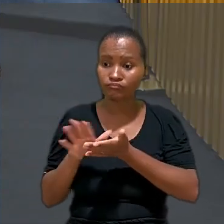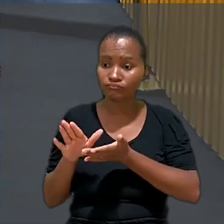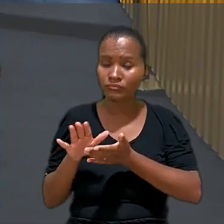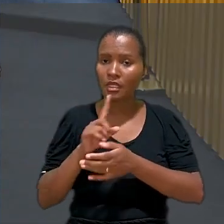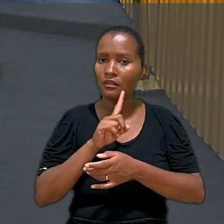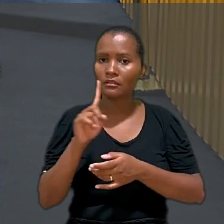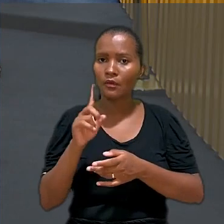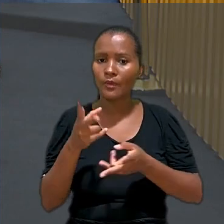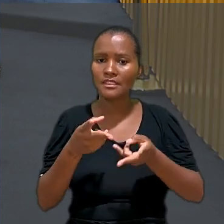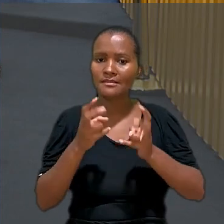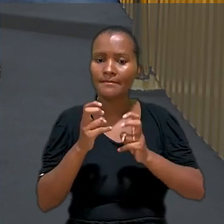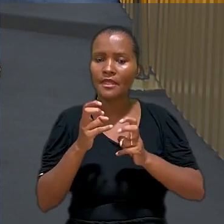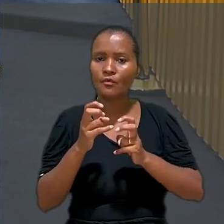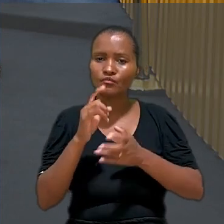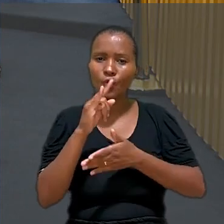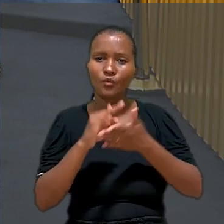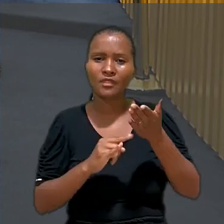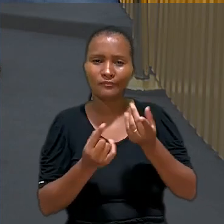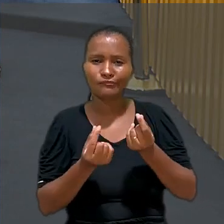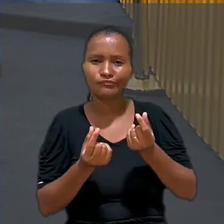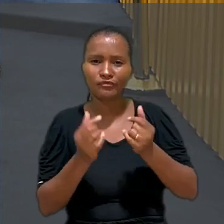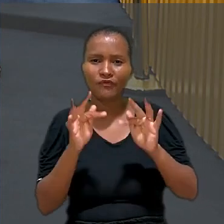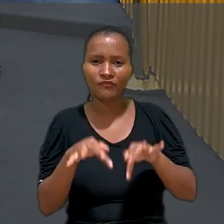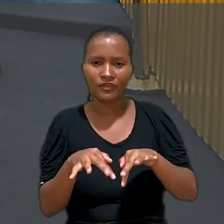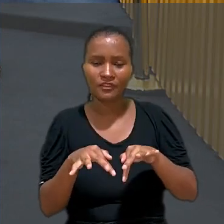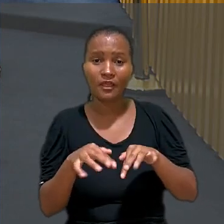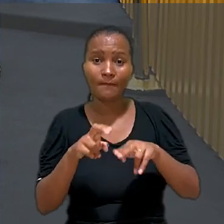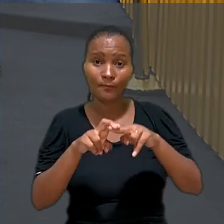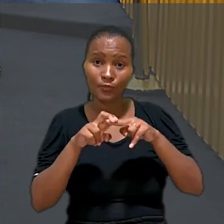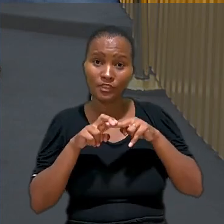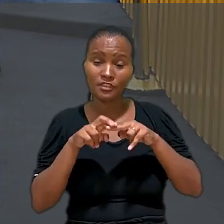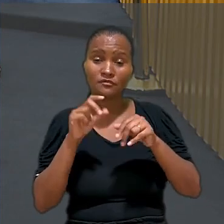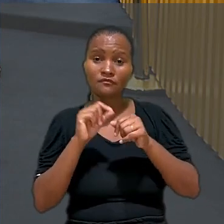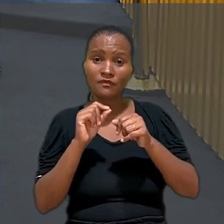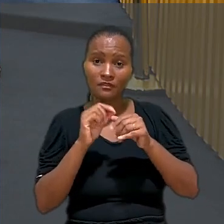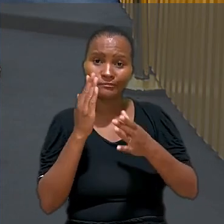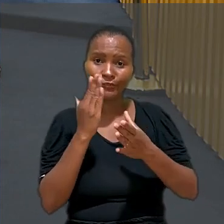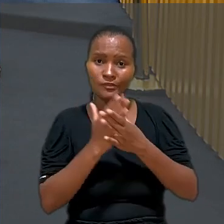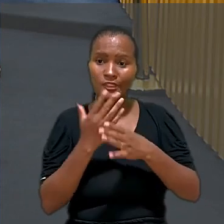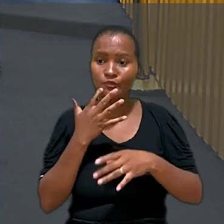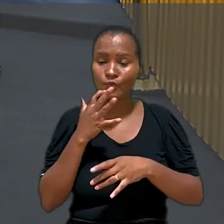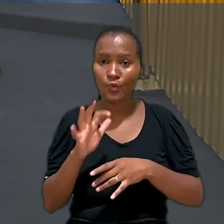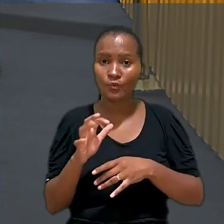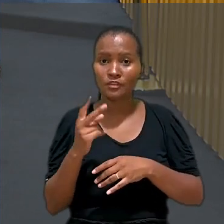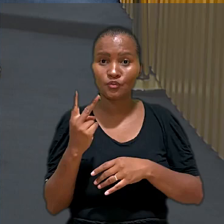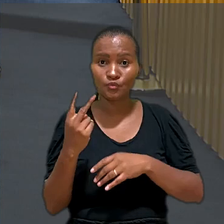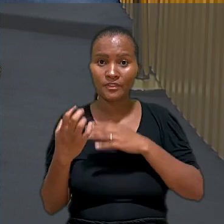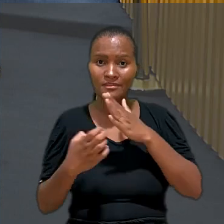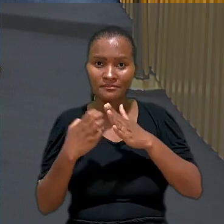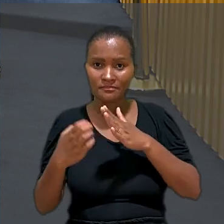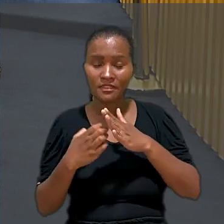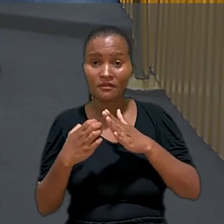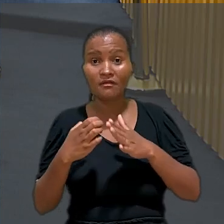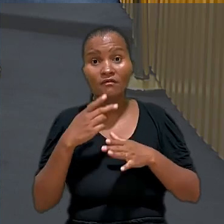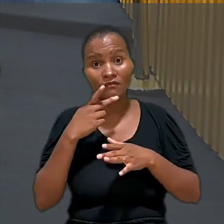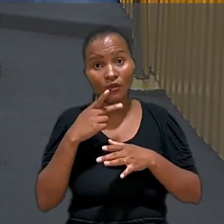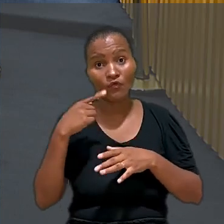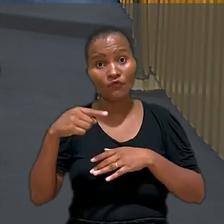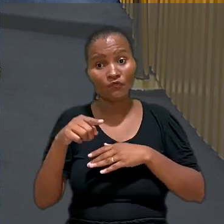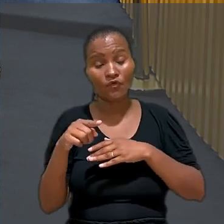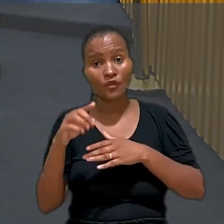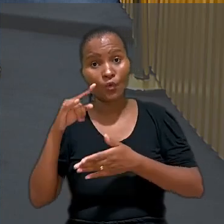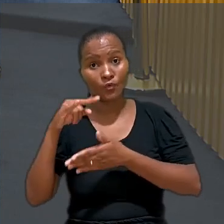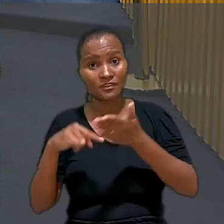dispensado, não recebeu as verbas rescisórias. Por isso, ajuizou a ação contra as duas empresas. Argumentou que, embora